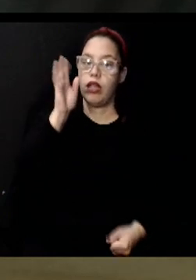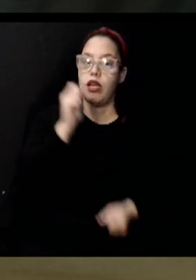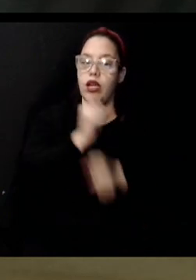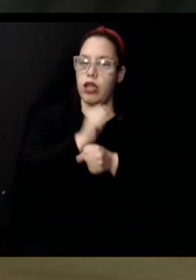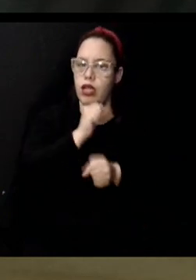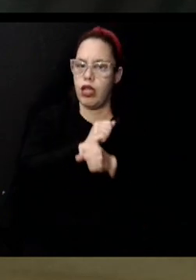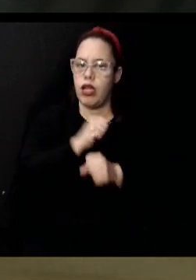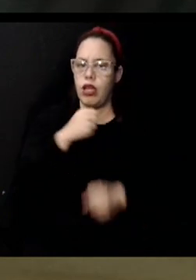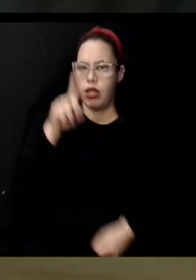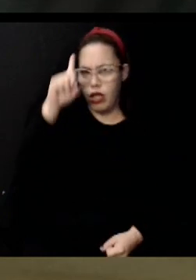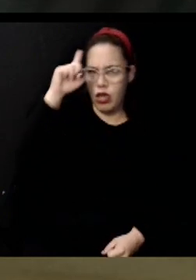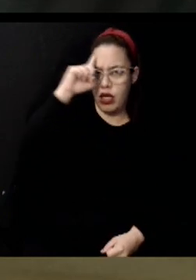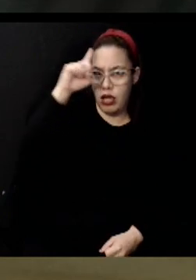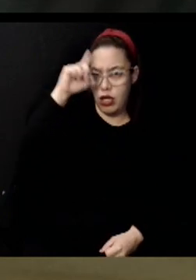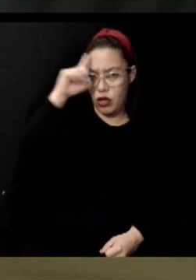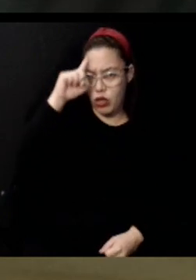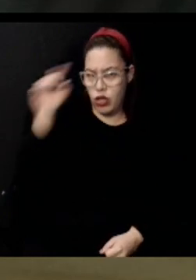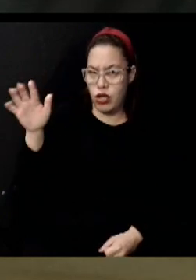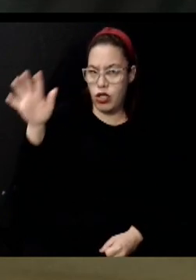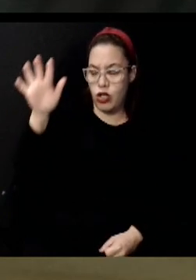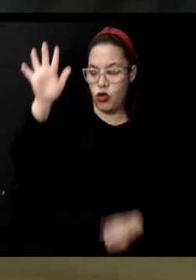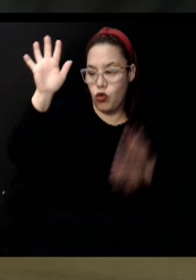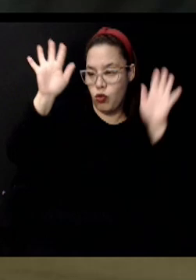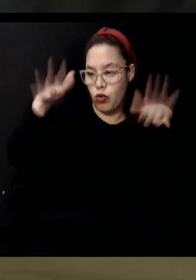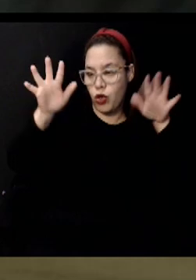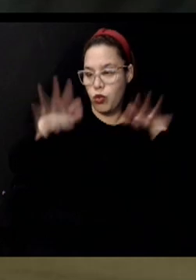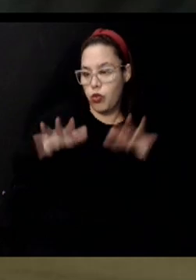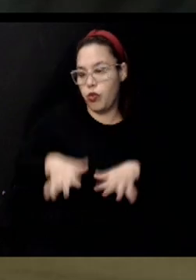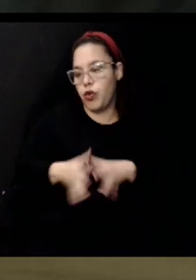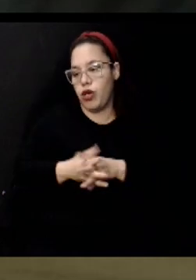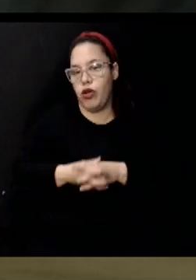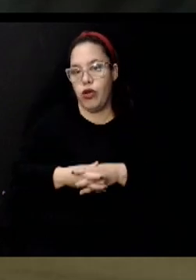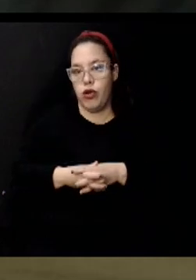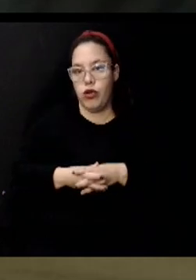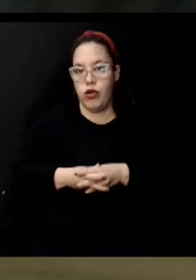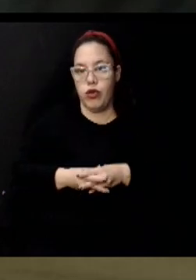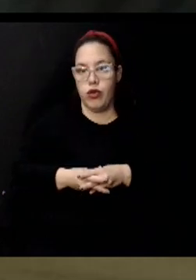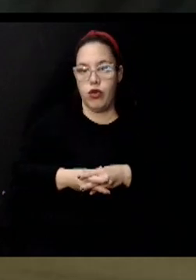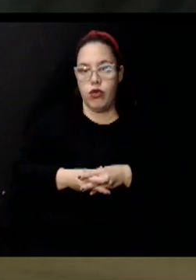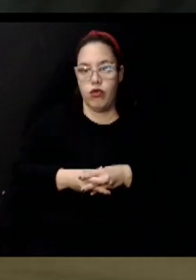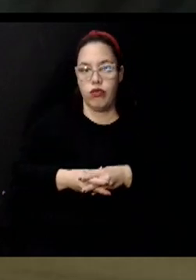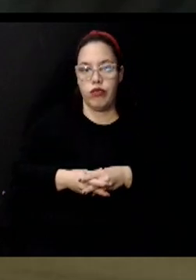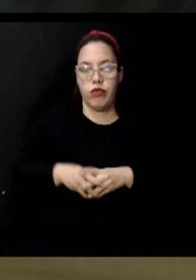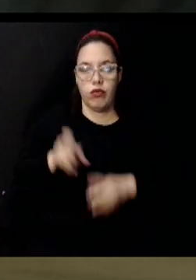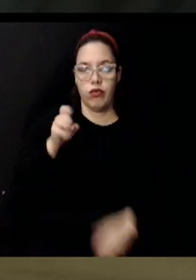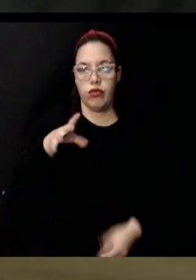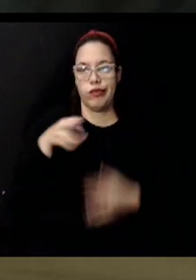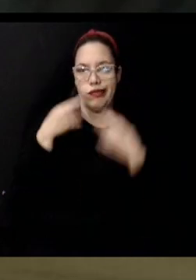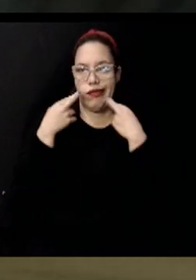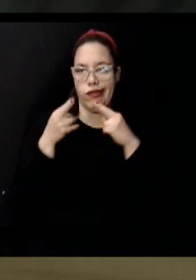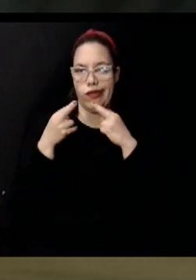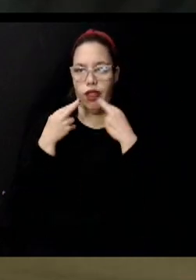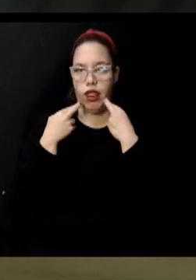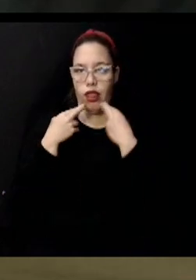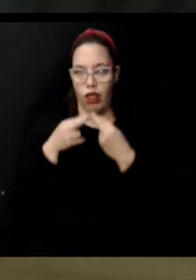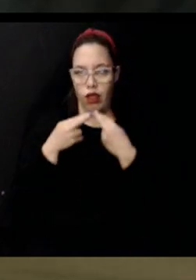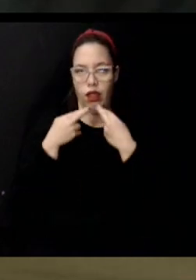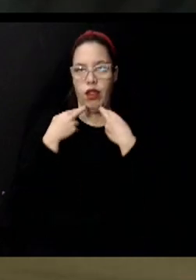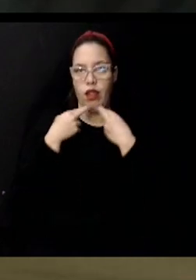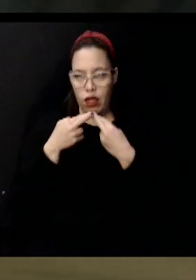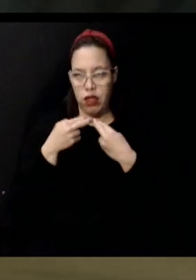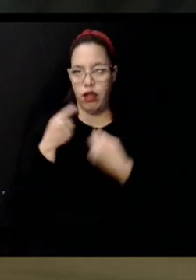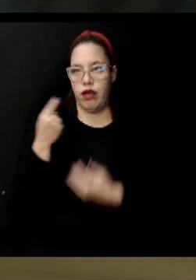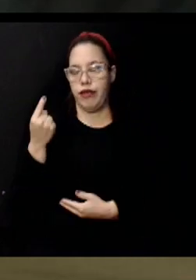de oferta, a gente precisa Sim, ter ação, porque senão também a gente vai ficar só reclamando, a gente vai acabar ficando sozinho, como a Fernanda